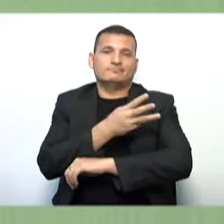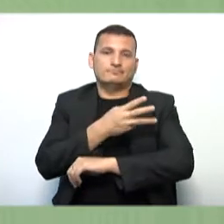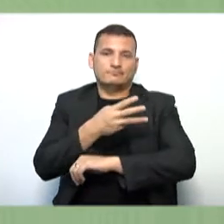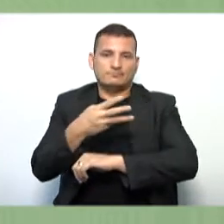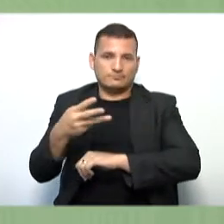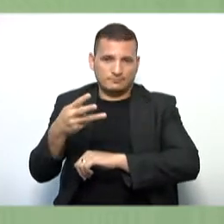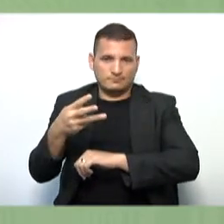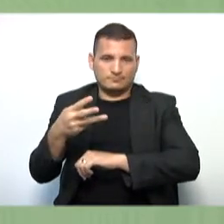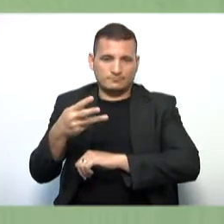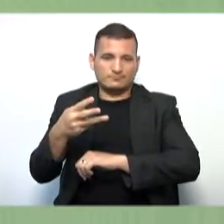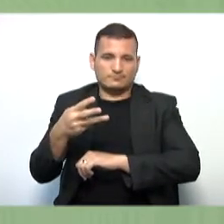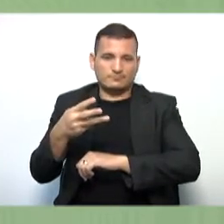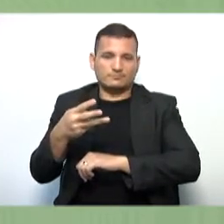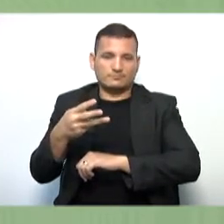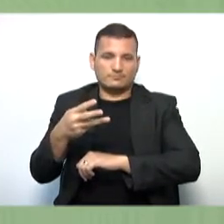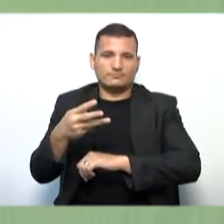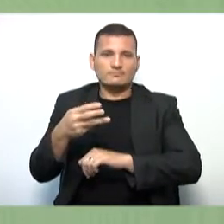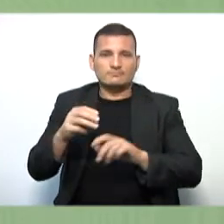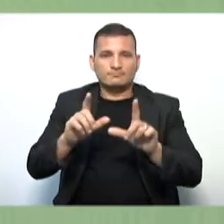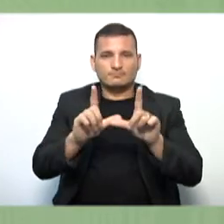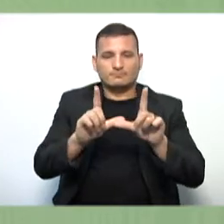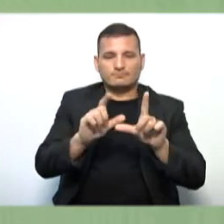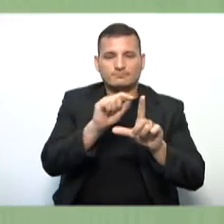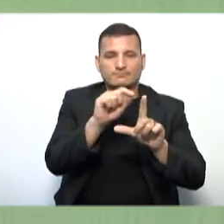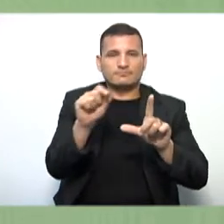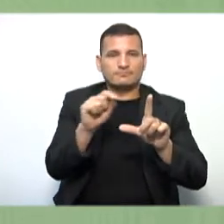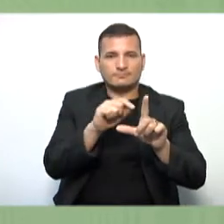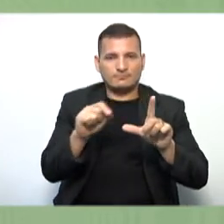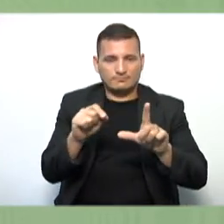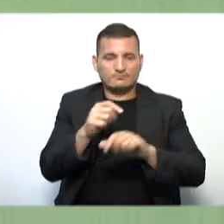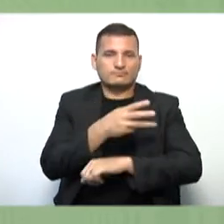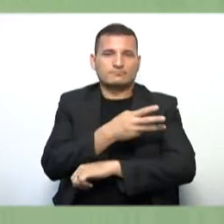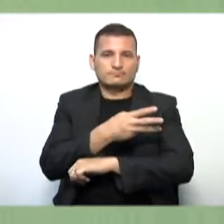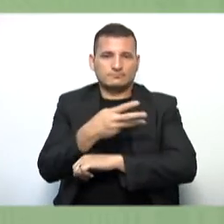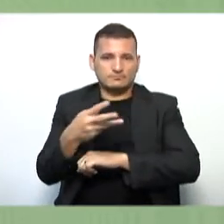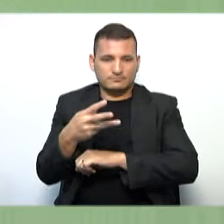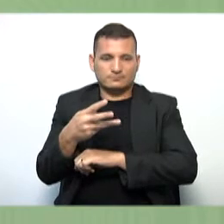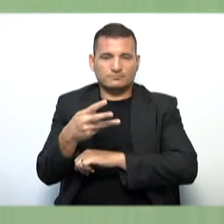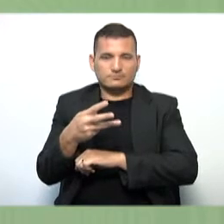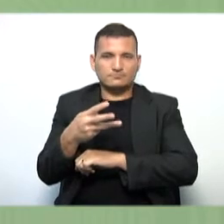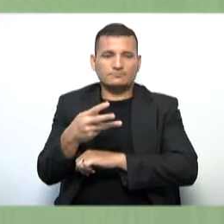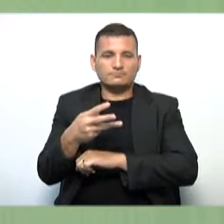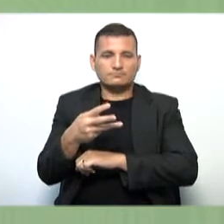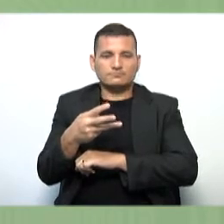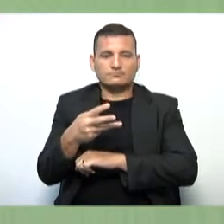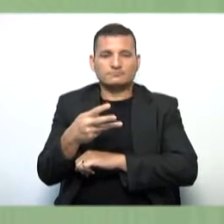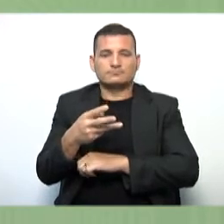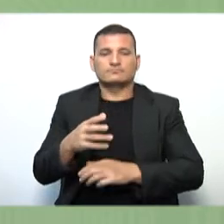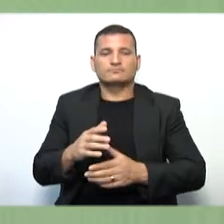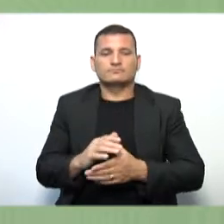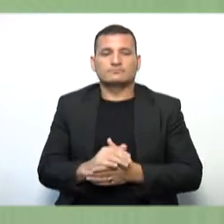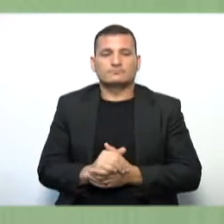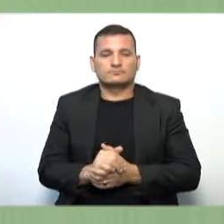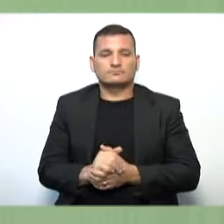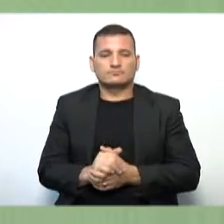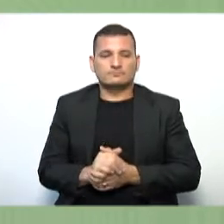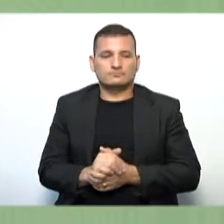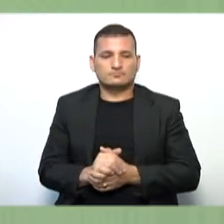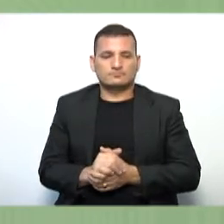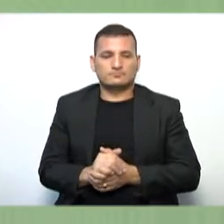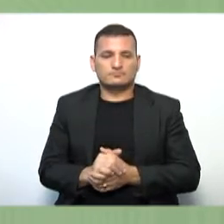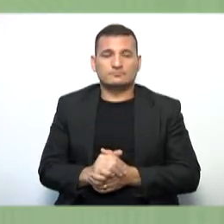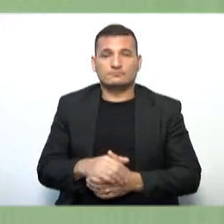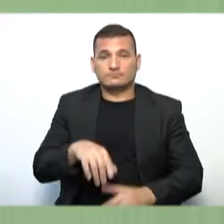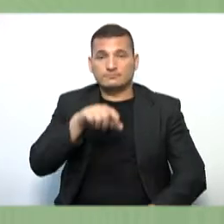representado por uma logo de uma janelinha colorida, né? Até alusão ao próprio nome, Windows, janela. Ok?